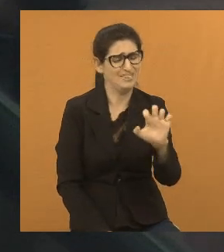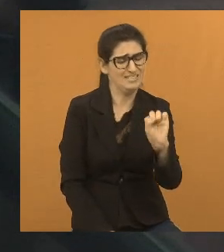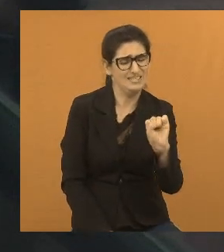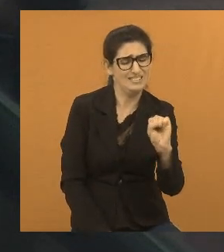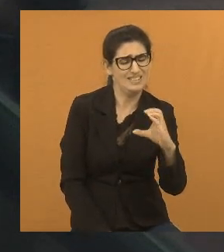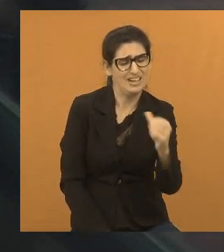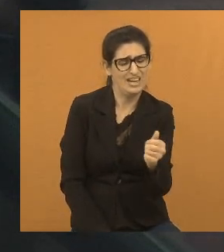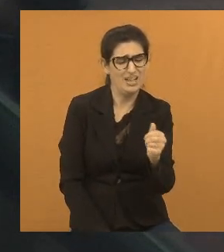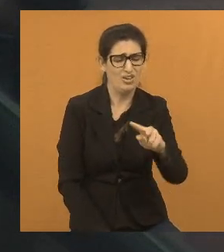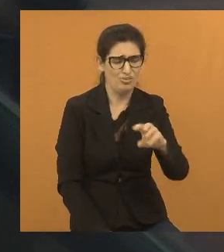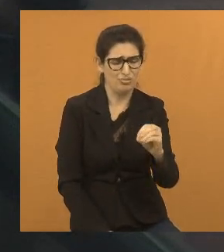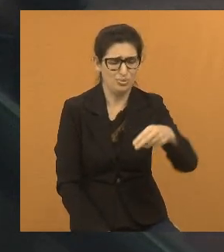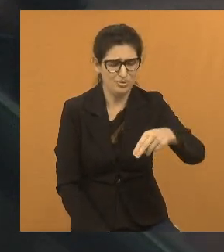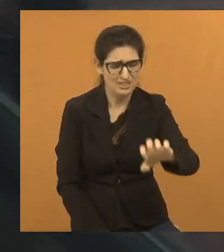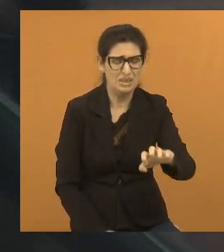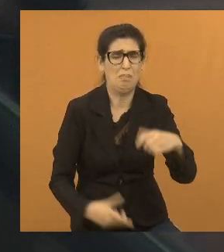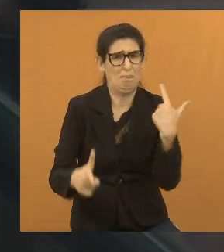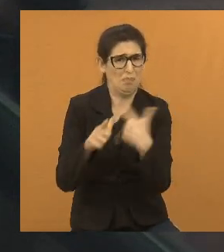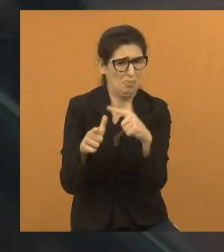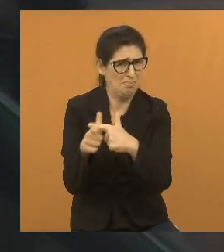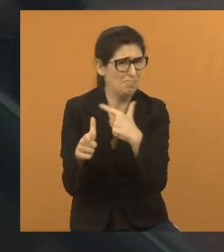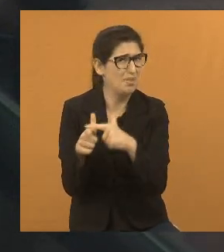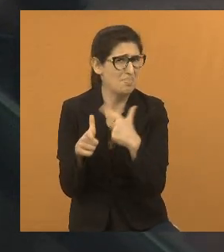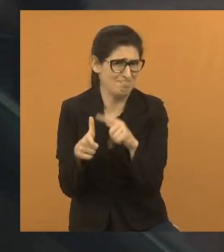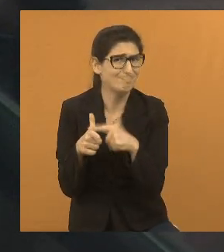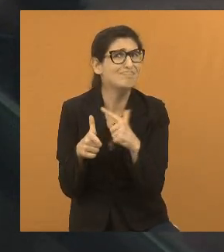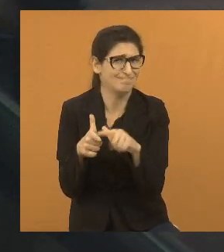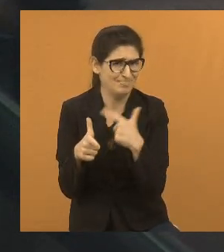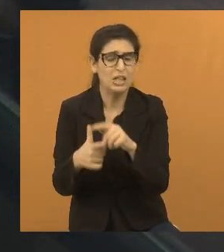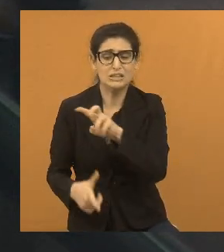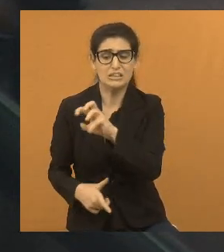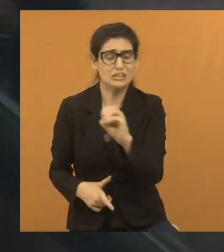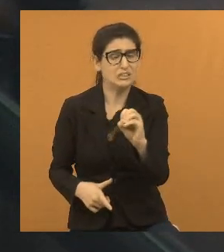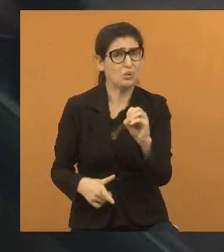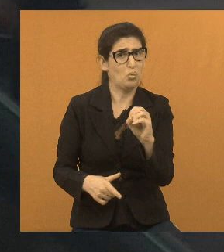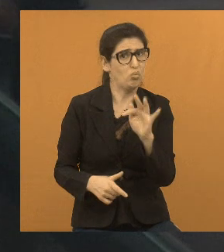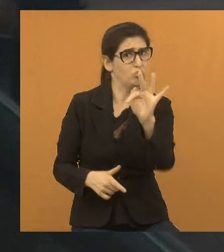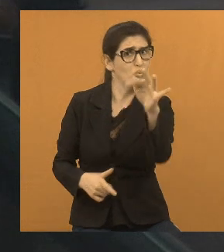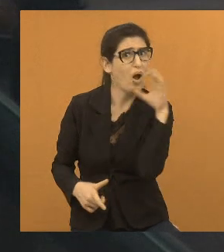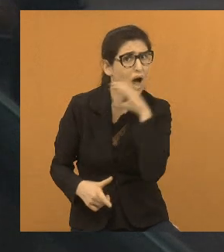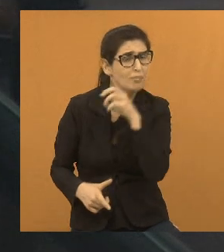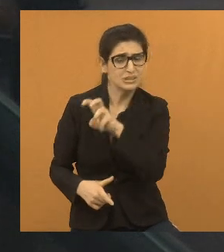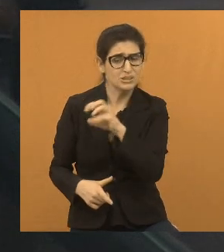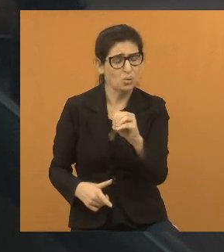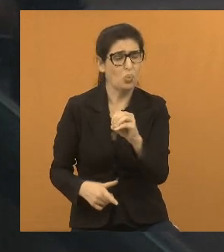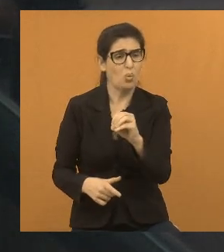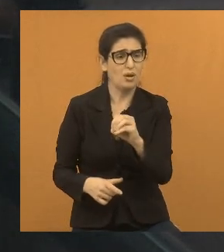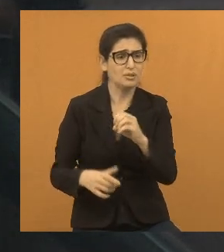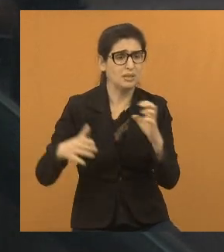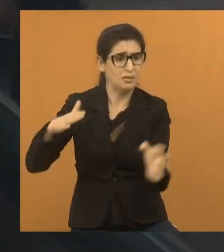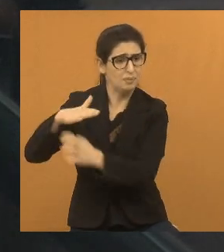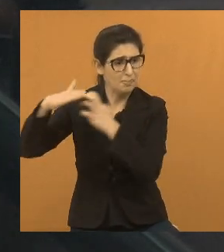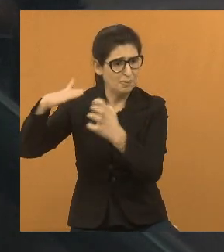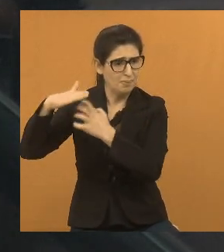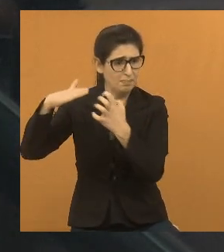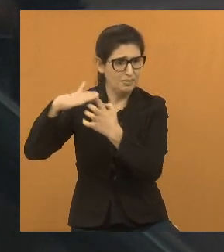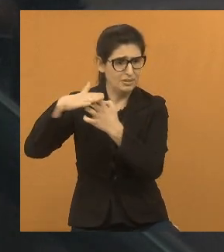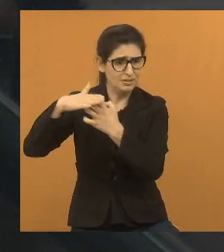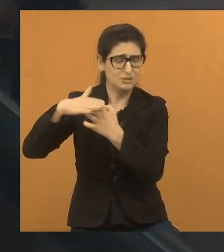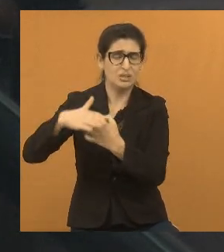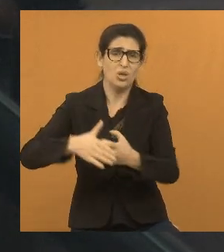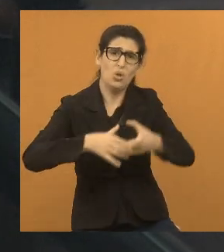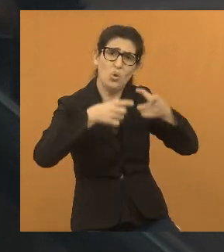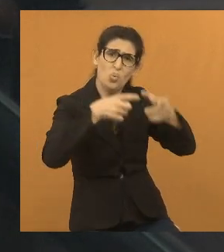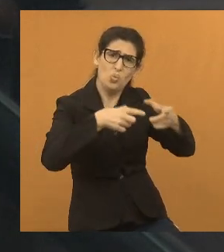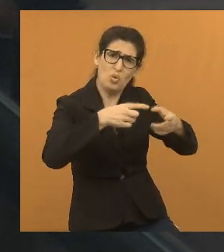um sistema de 50 empresas no condomínio Novo Eldorado, já está se implantando ali no Rio